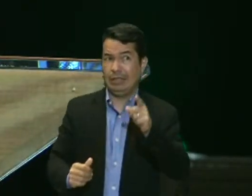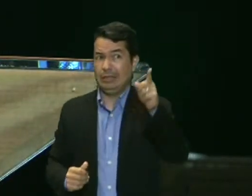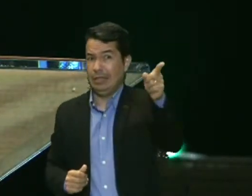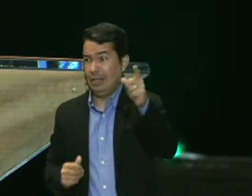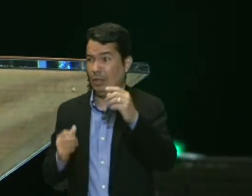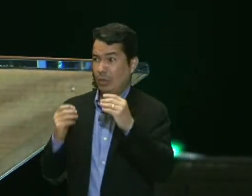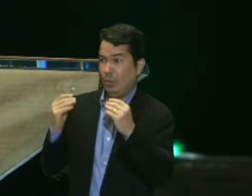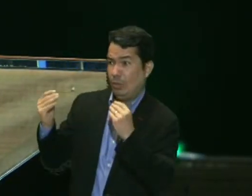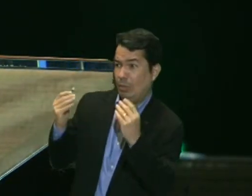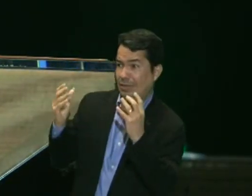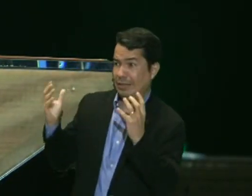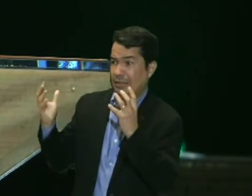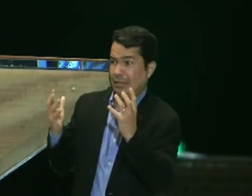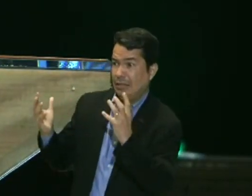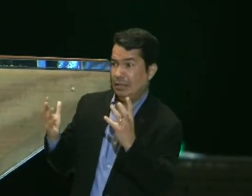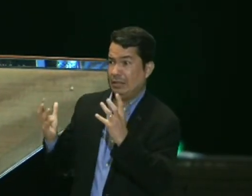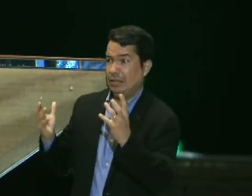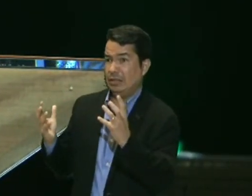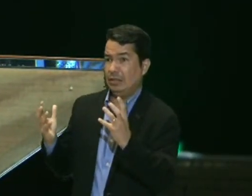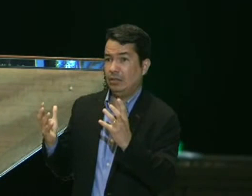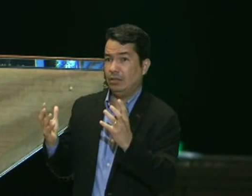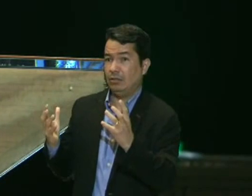precisa?